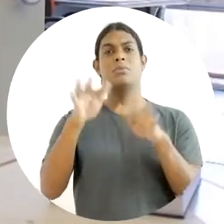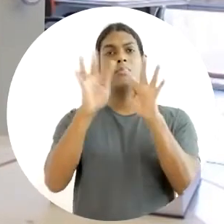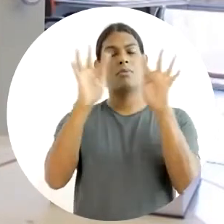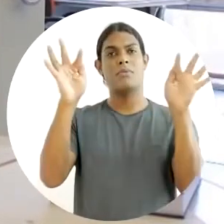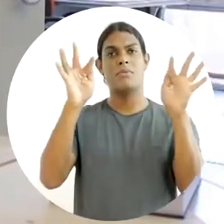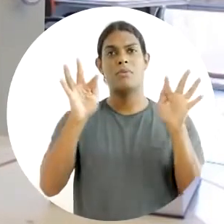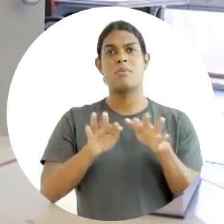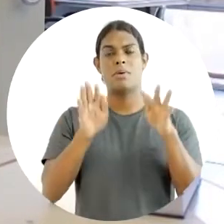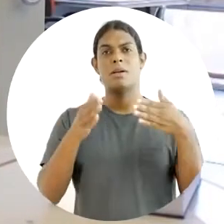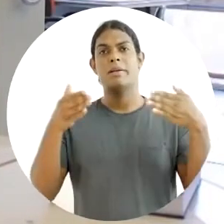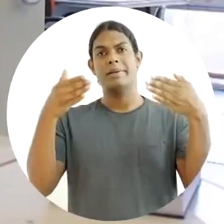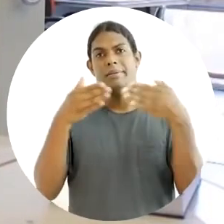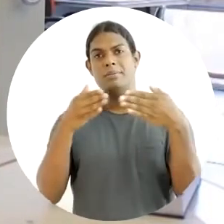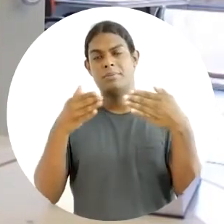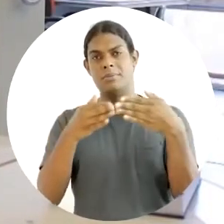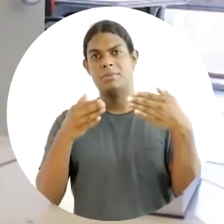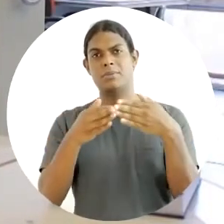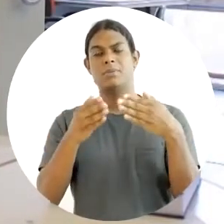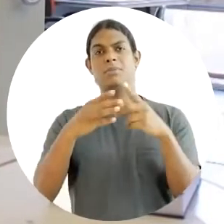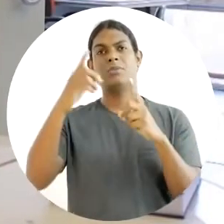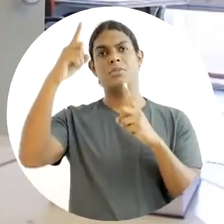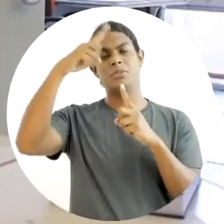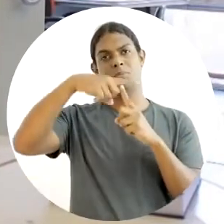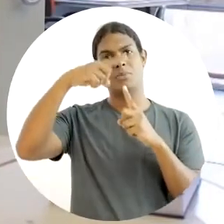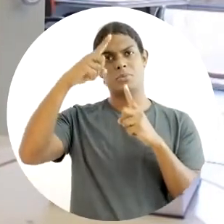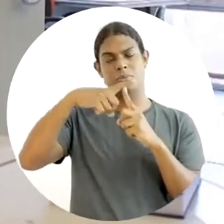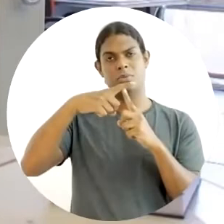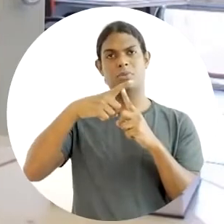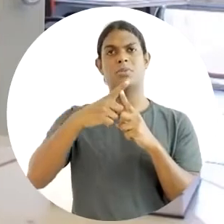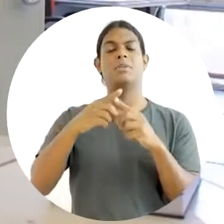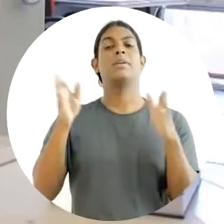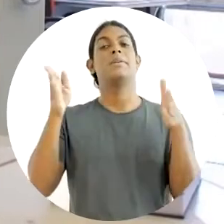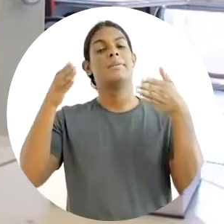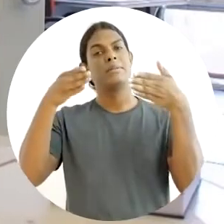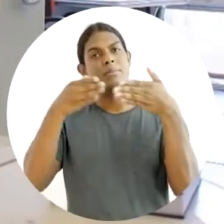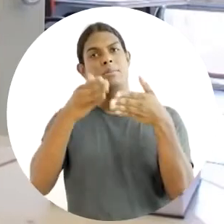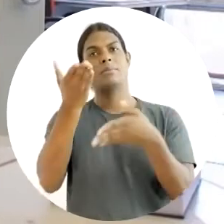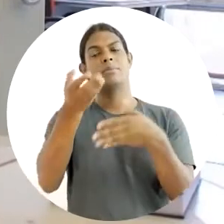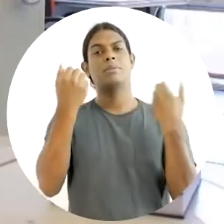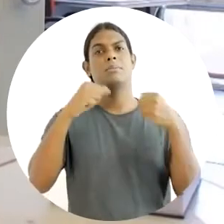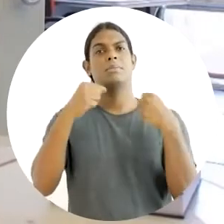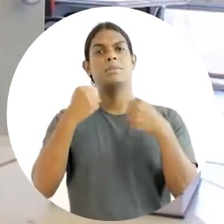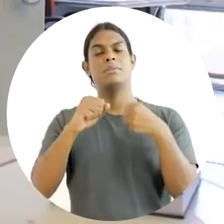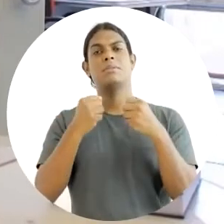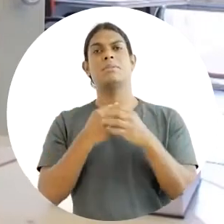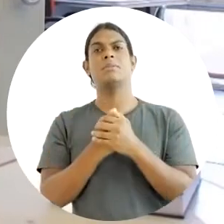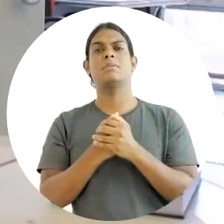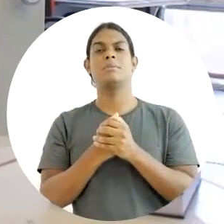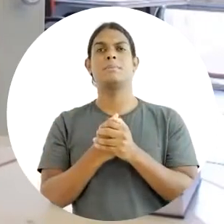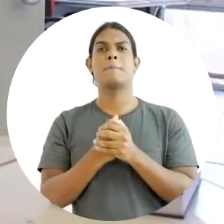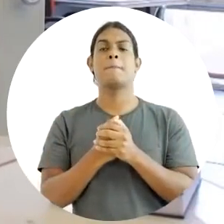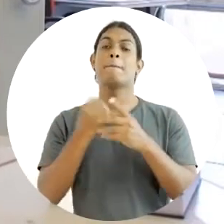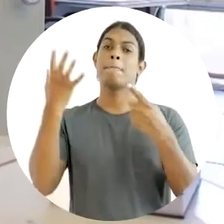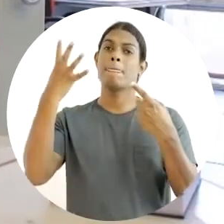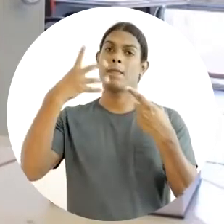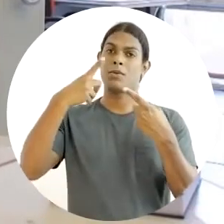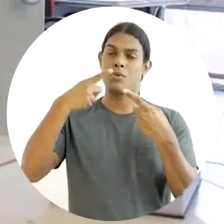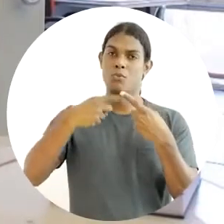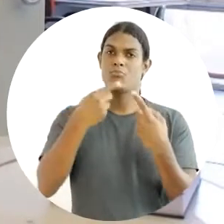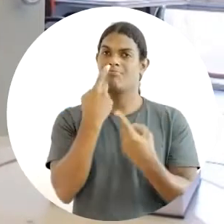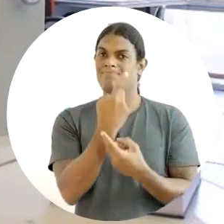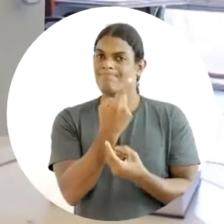acervos, tipologias documentais específicas, e aí vocês precisam seguir as especificidades de